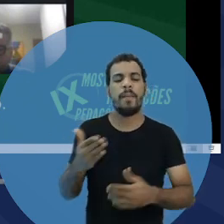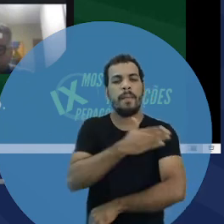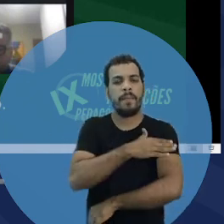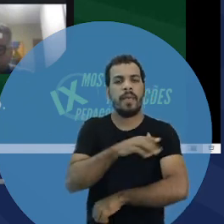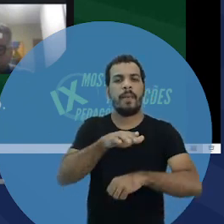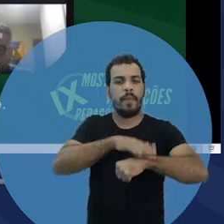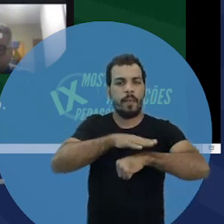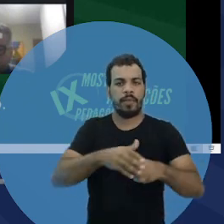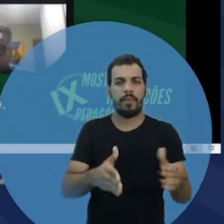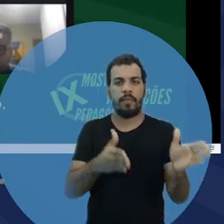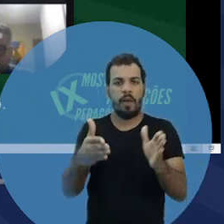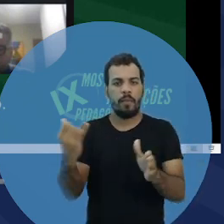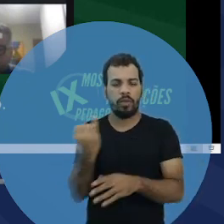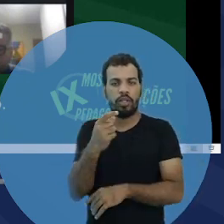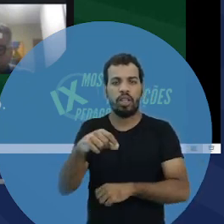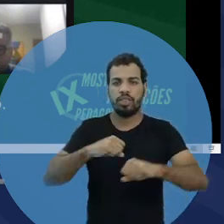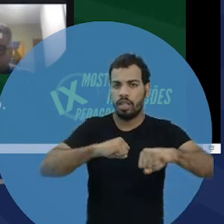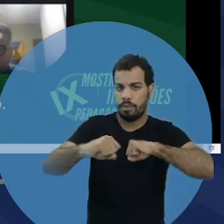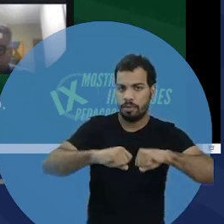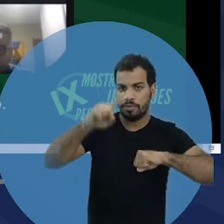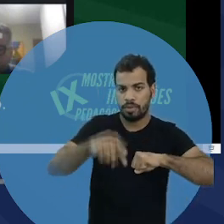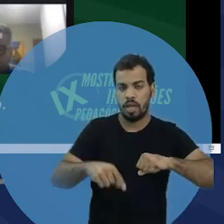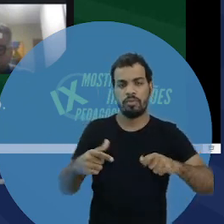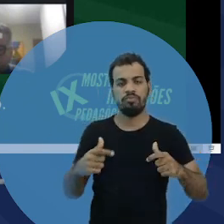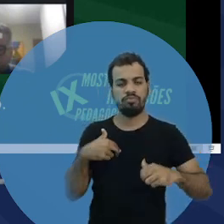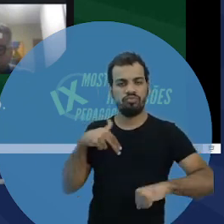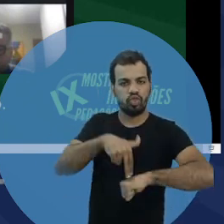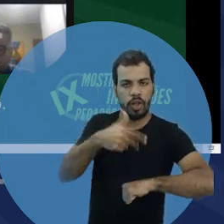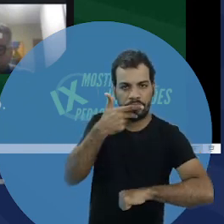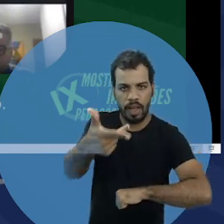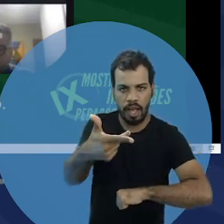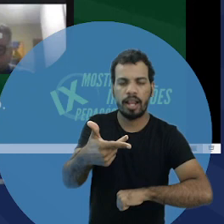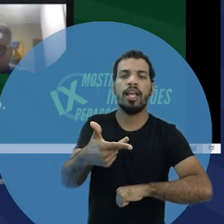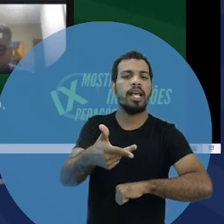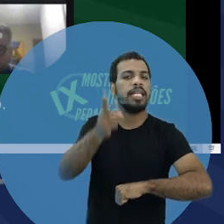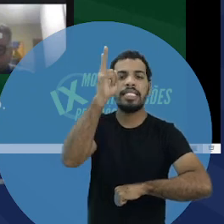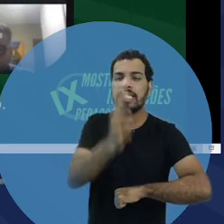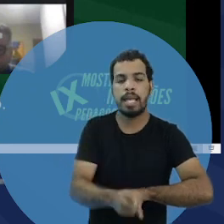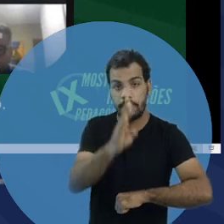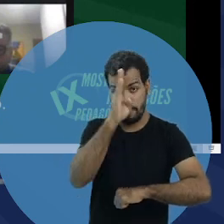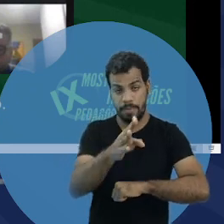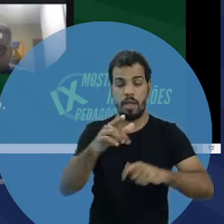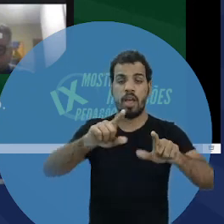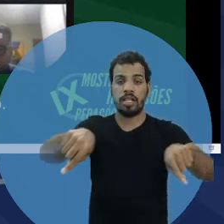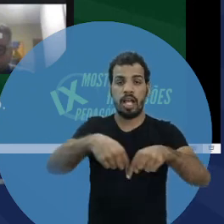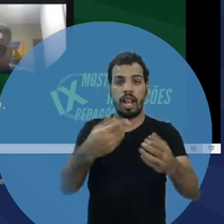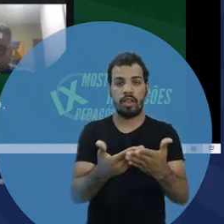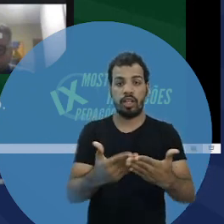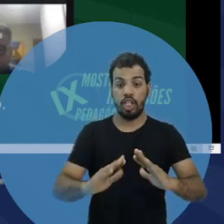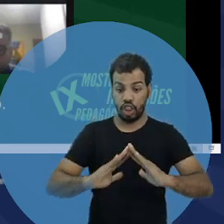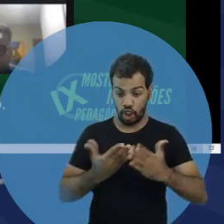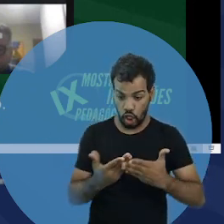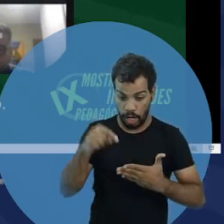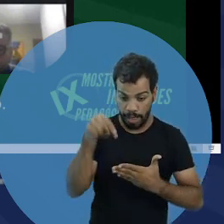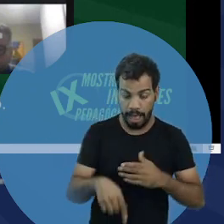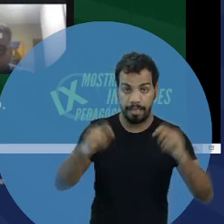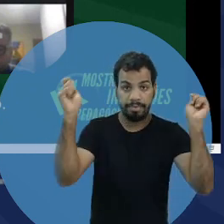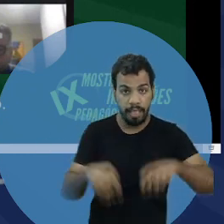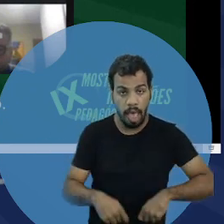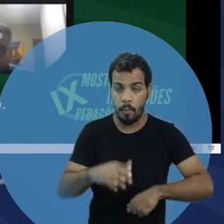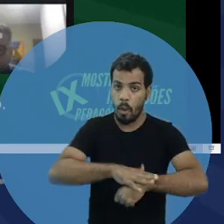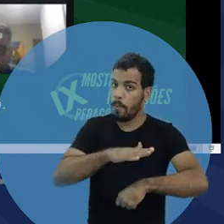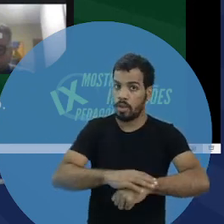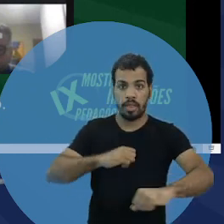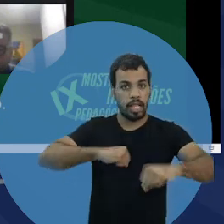que o nosso lugar de fala é sempre a sala de aula e o chão da escola é o local onde a gente pode debater a